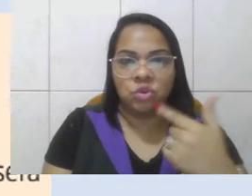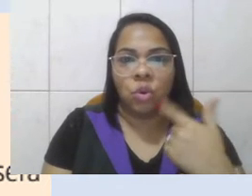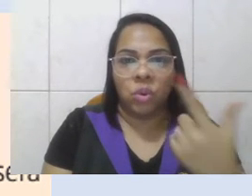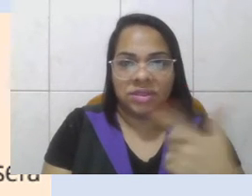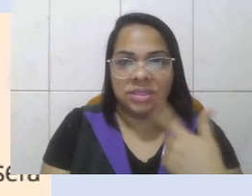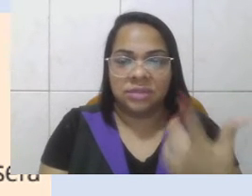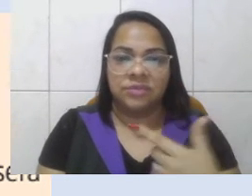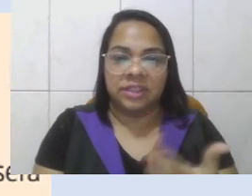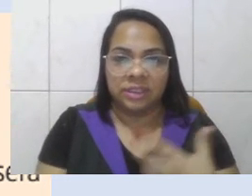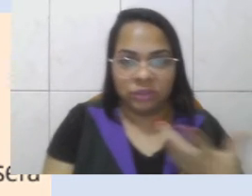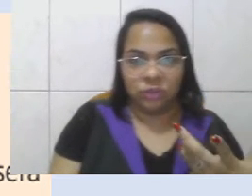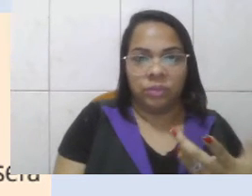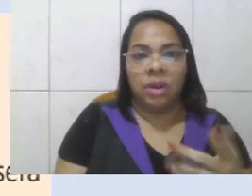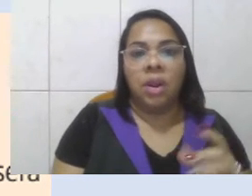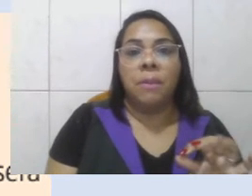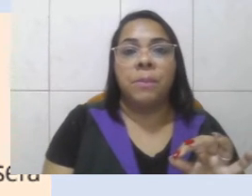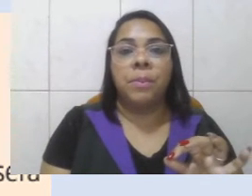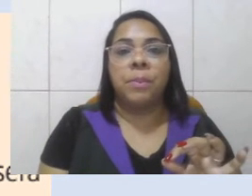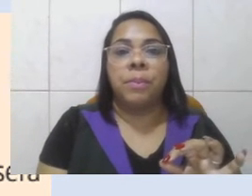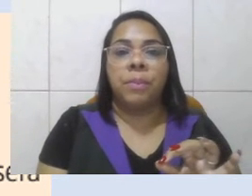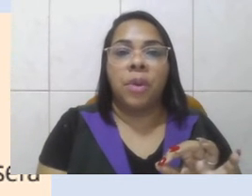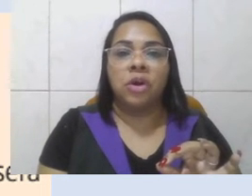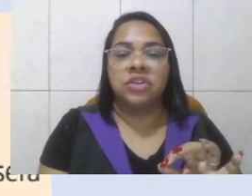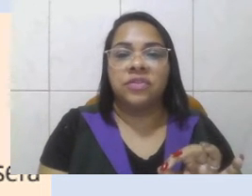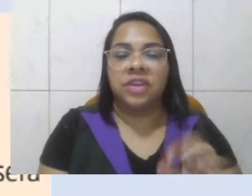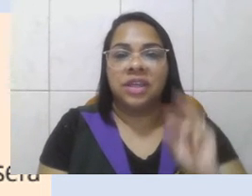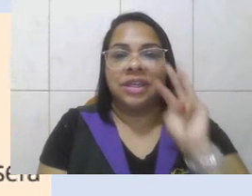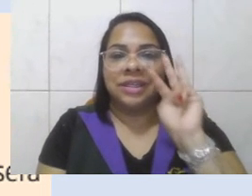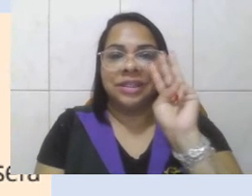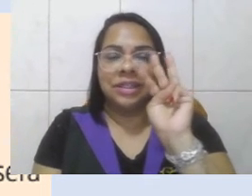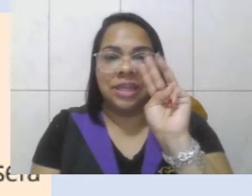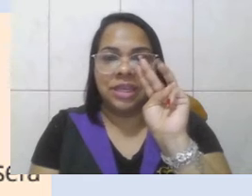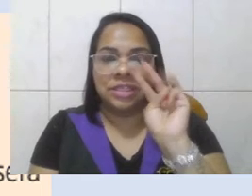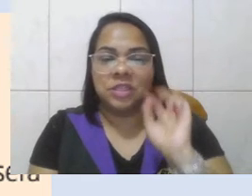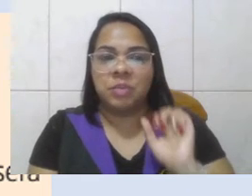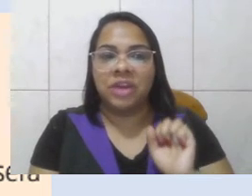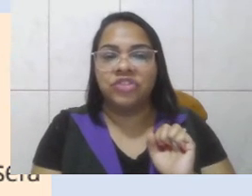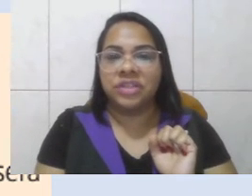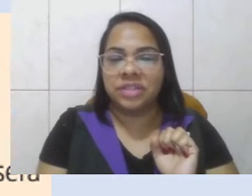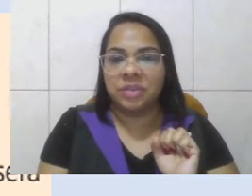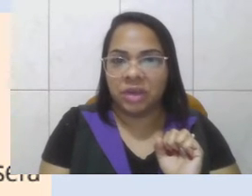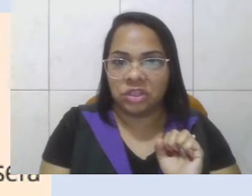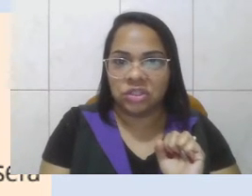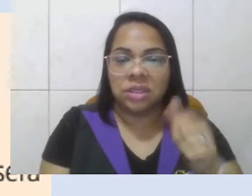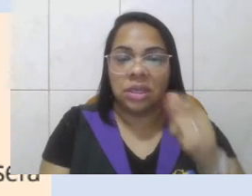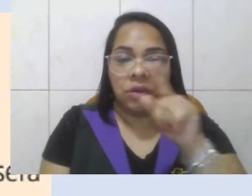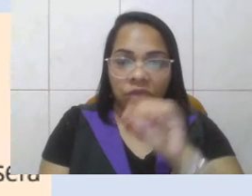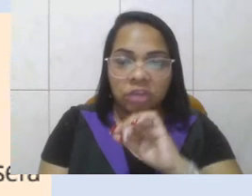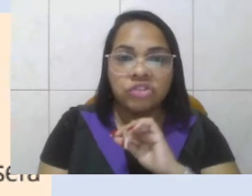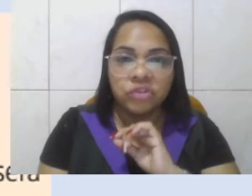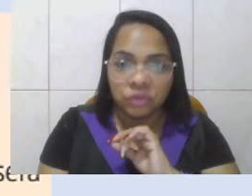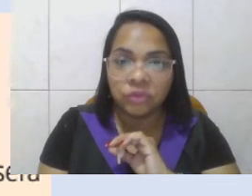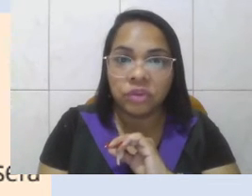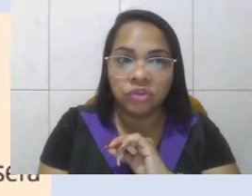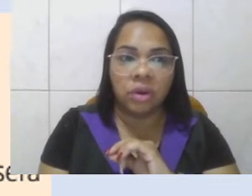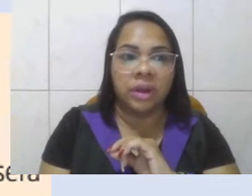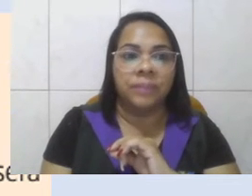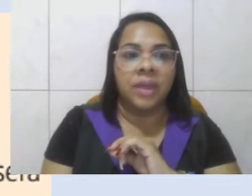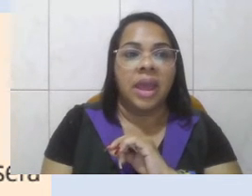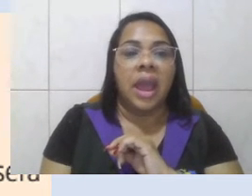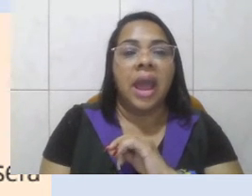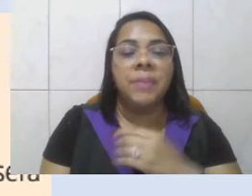as pessoas falando, pode haver três participantes. Foi o que a gente viu no